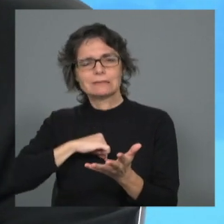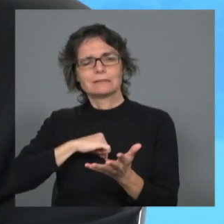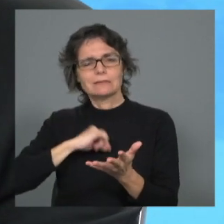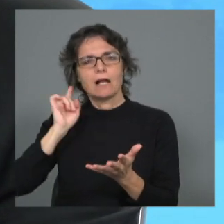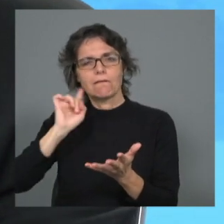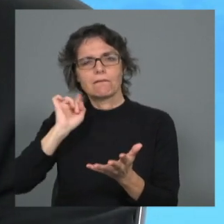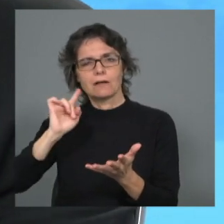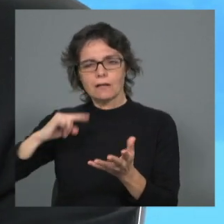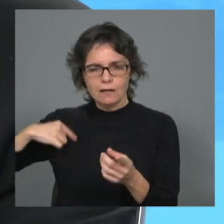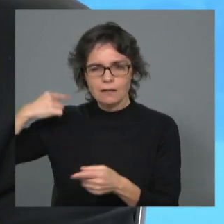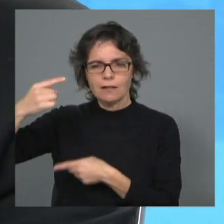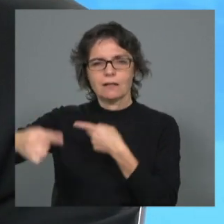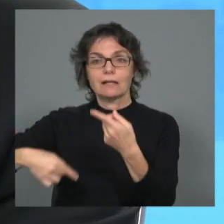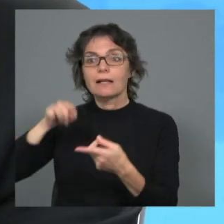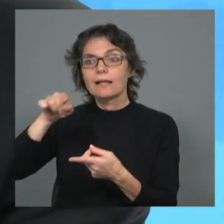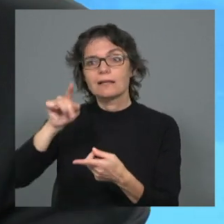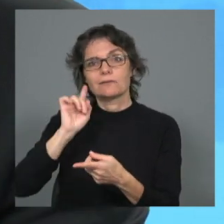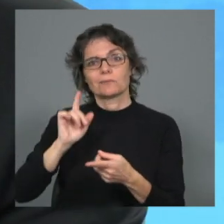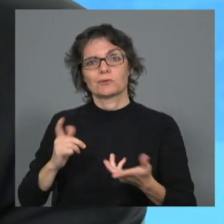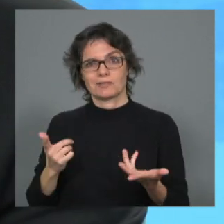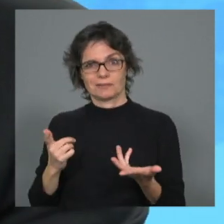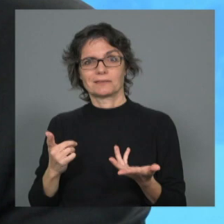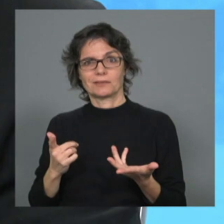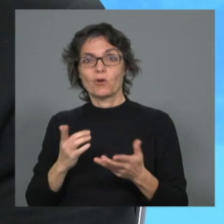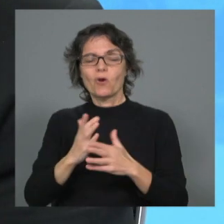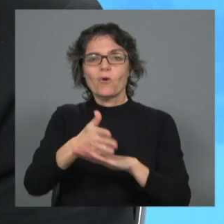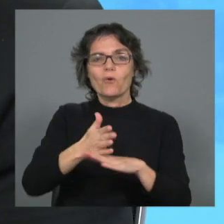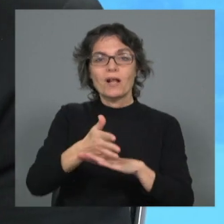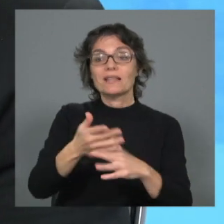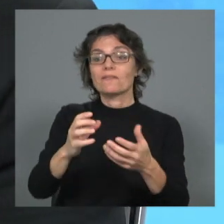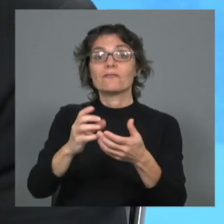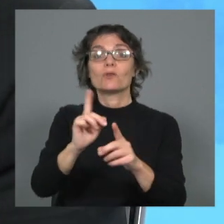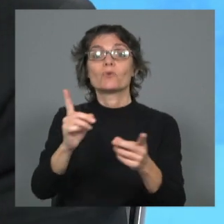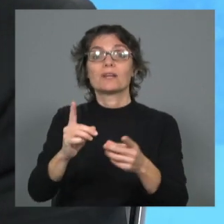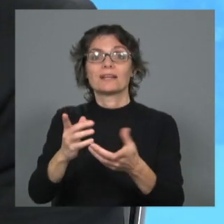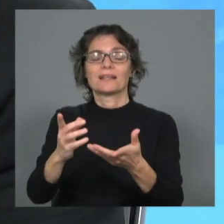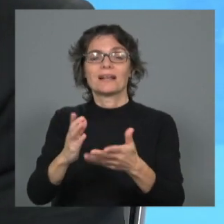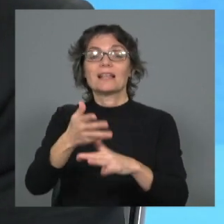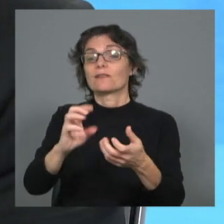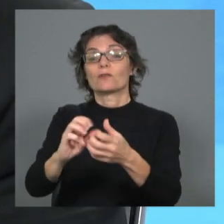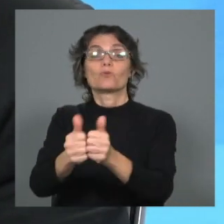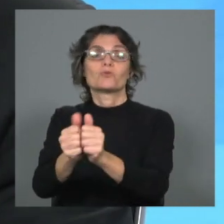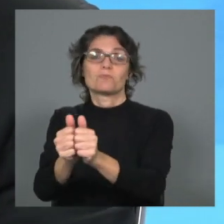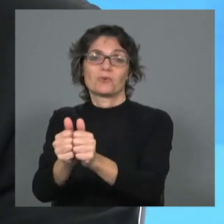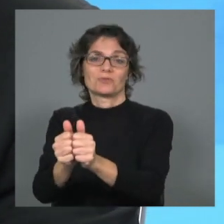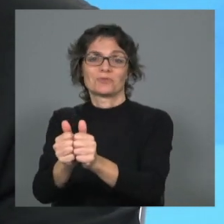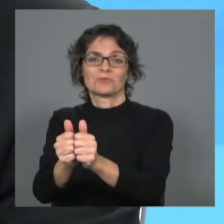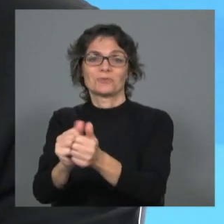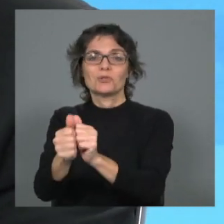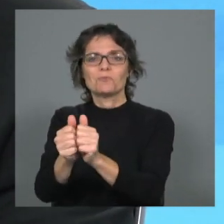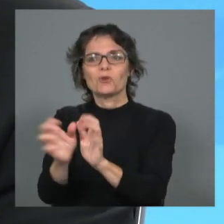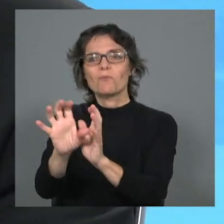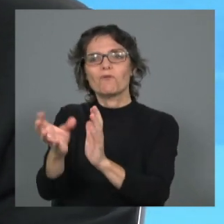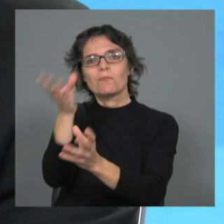nós queremos que a pessoa humana adquire através do desporto para que seja um ser humano feliz, porque é essa, no fundo,